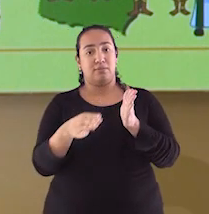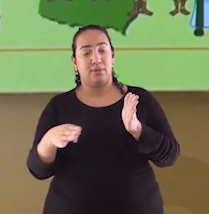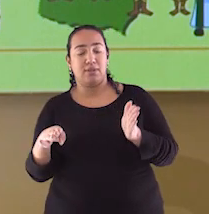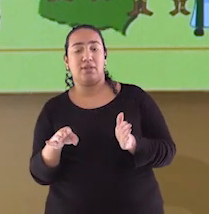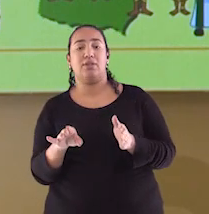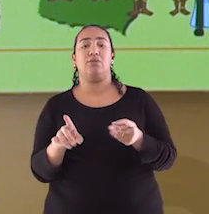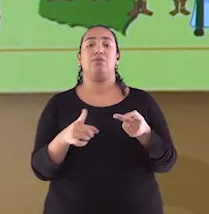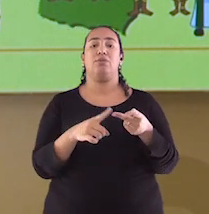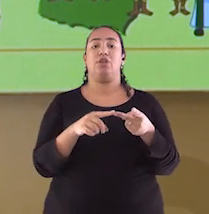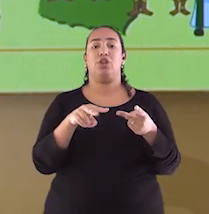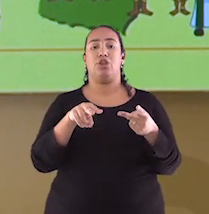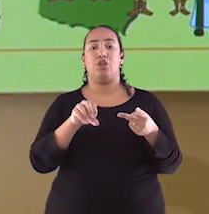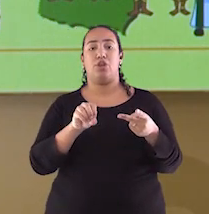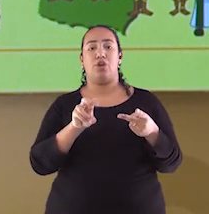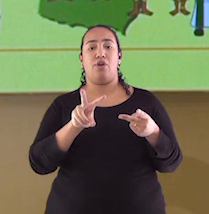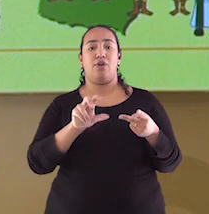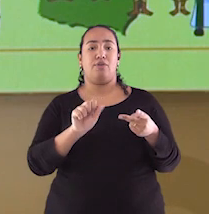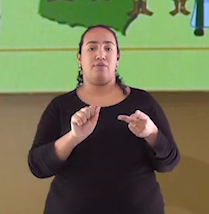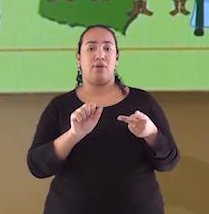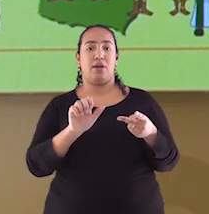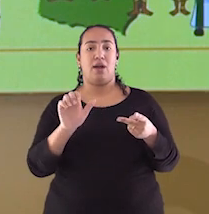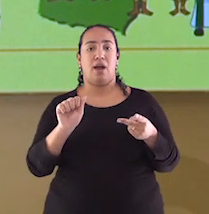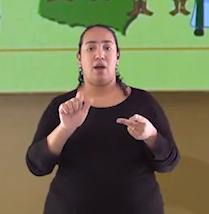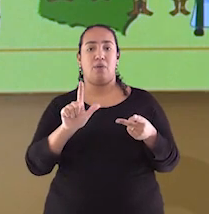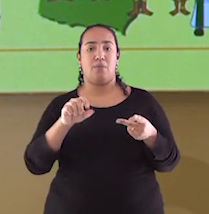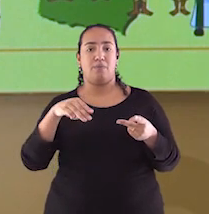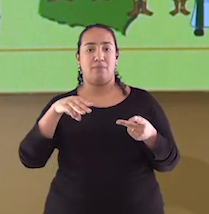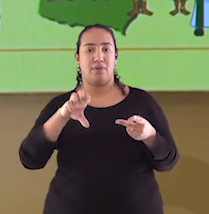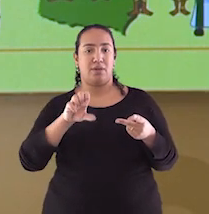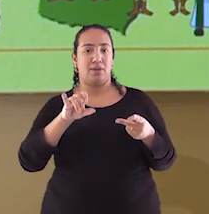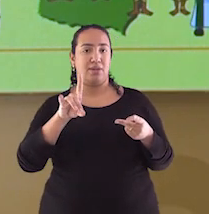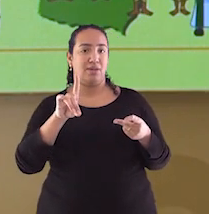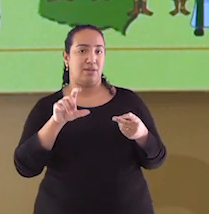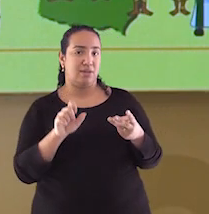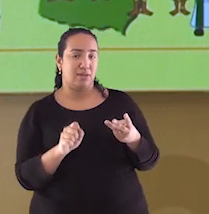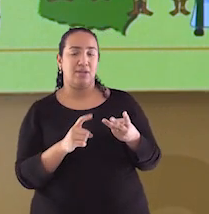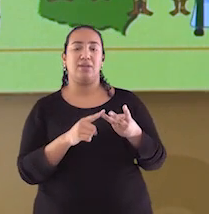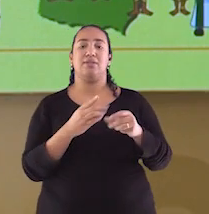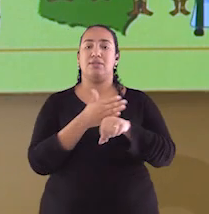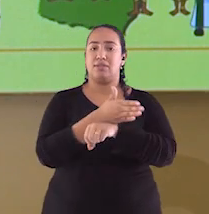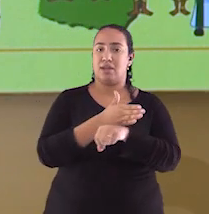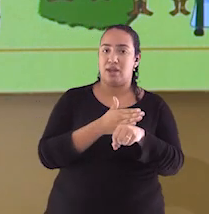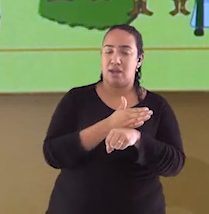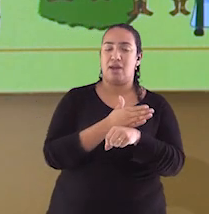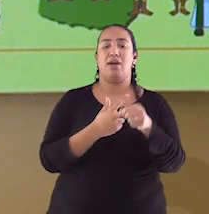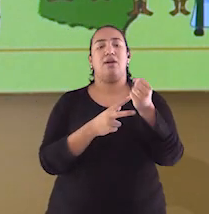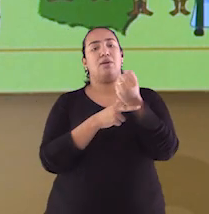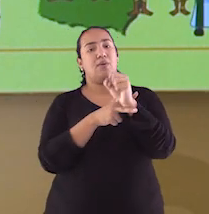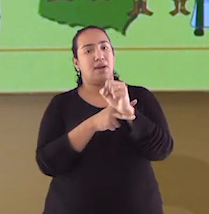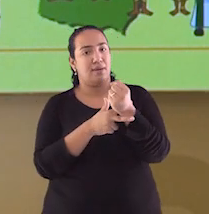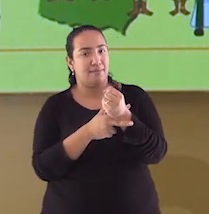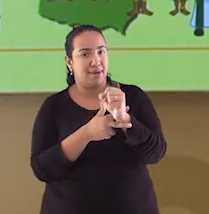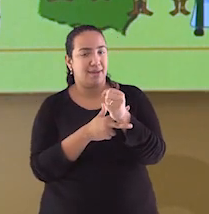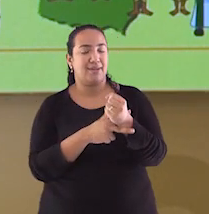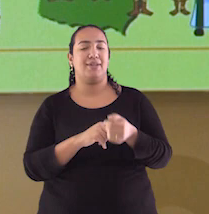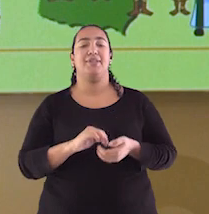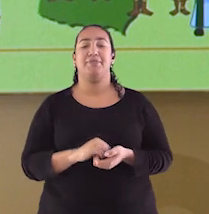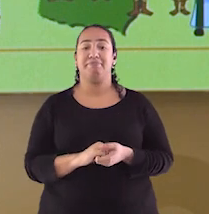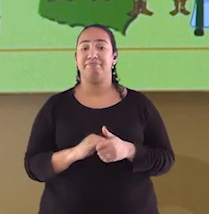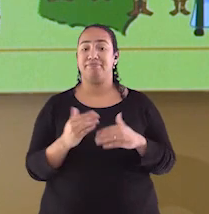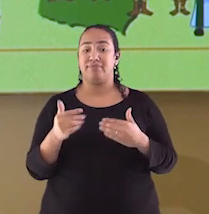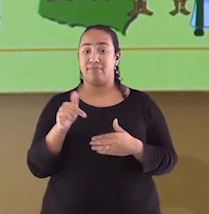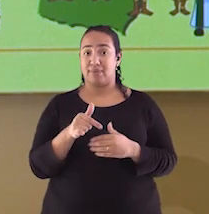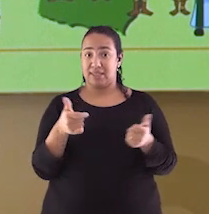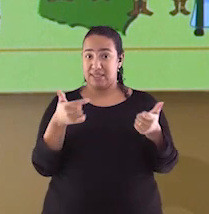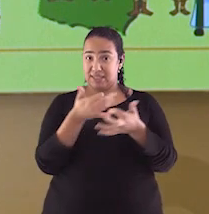Santa Cruz, Nova Almeida, Serra, Guarapari e Anchieta. Essas cidades